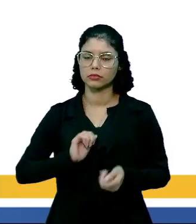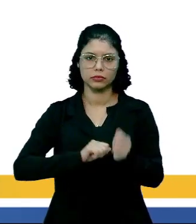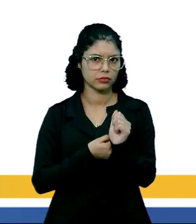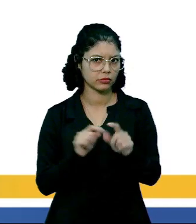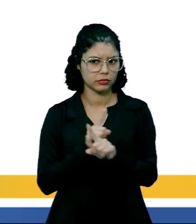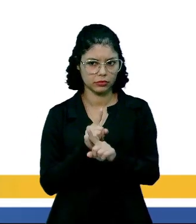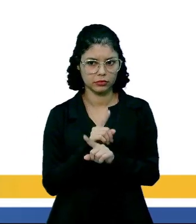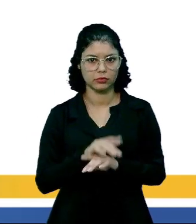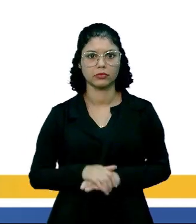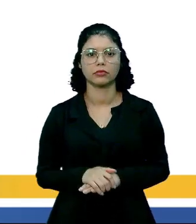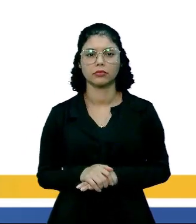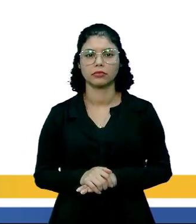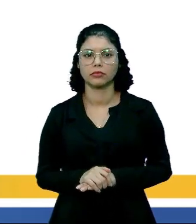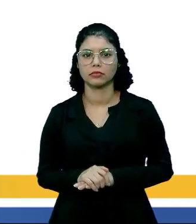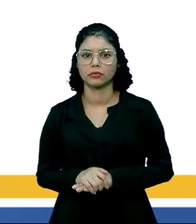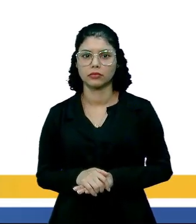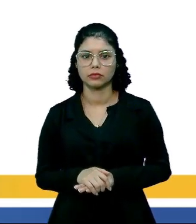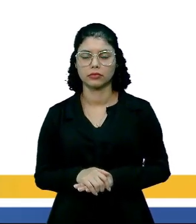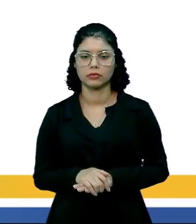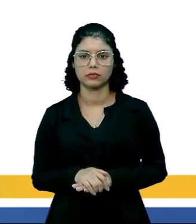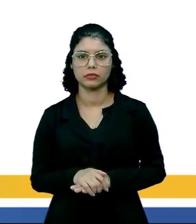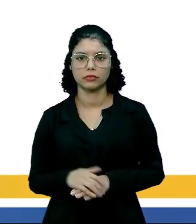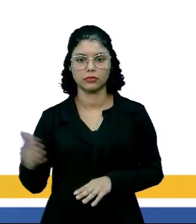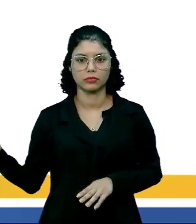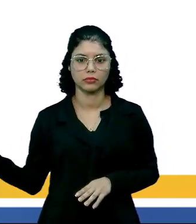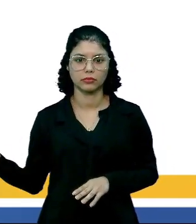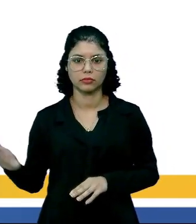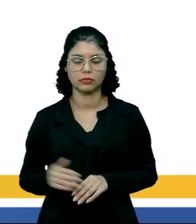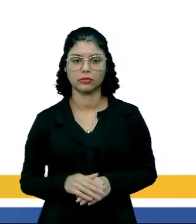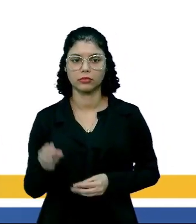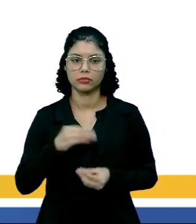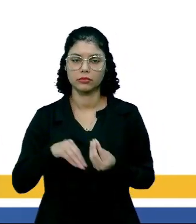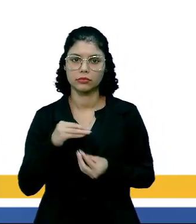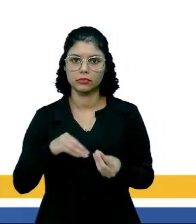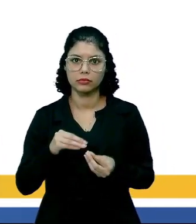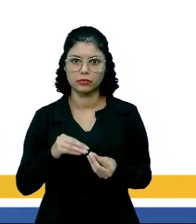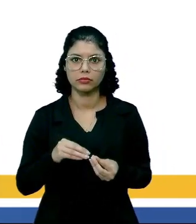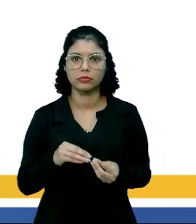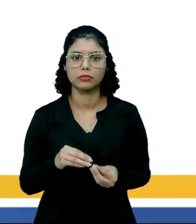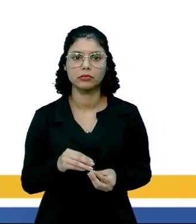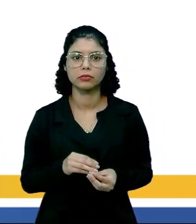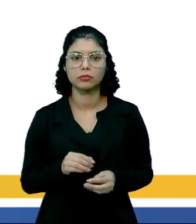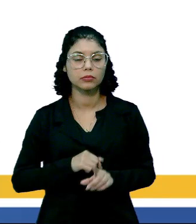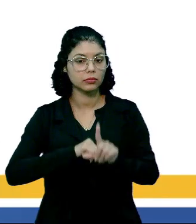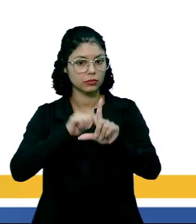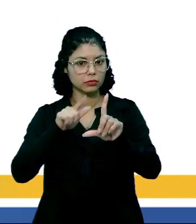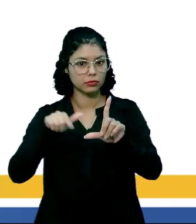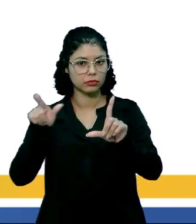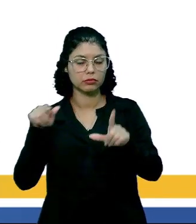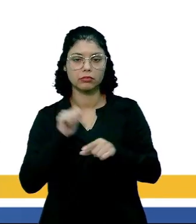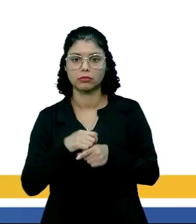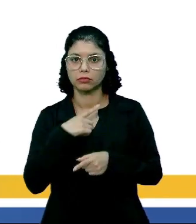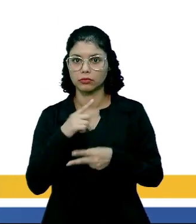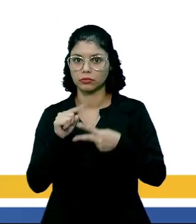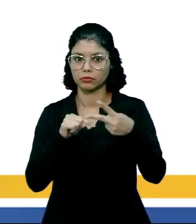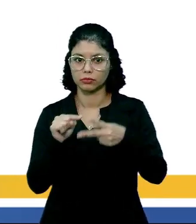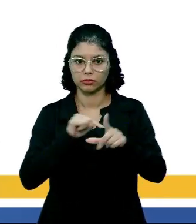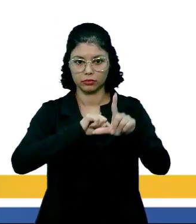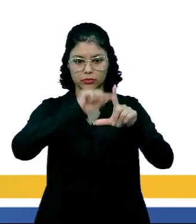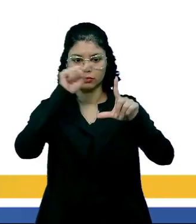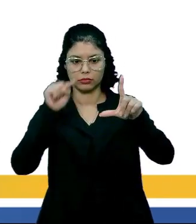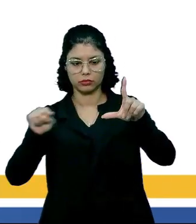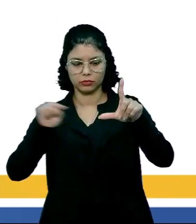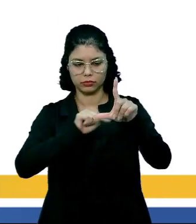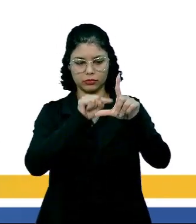segredo perfeito vamos seguir o efeito de um catalisador sobre a velocidade das reações nesse gráfico Nós temos duas curvas